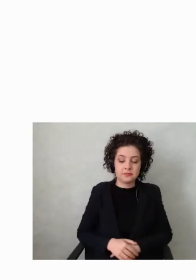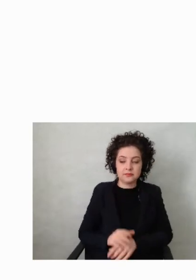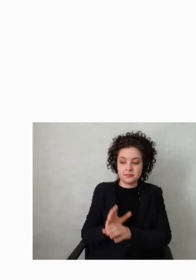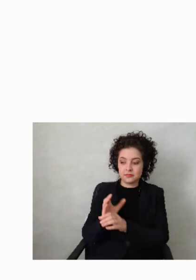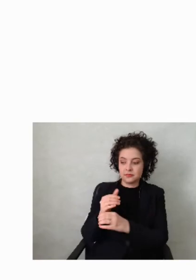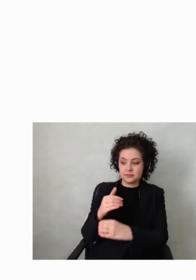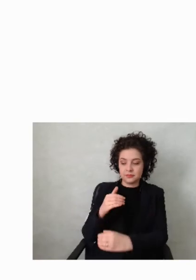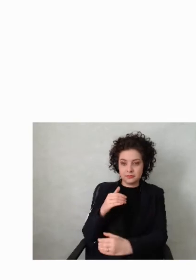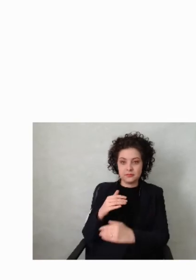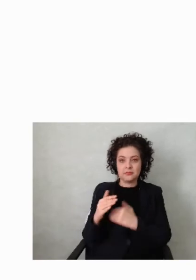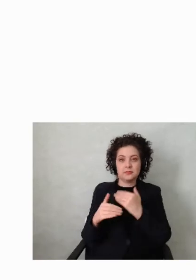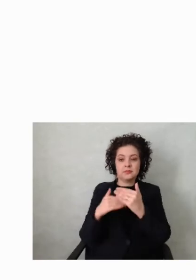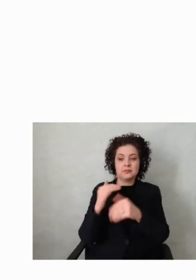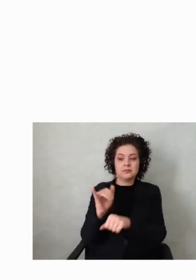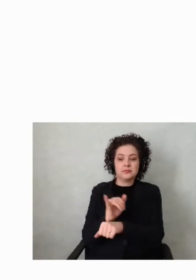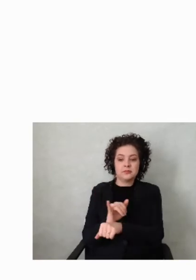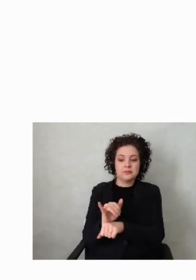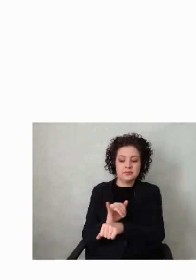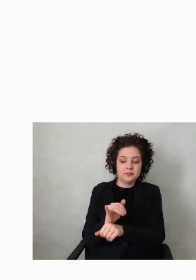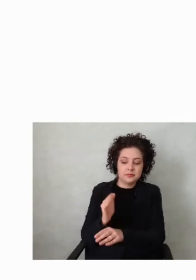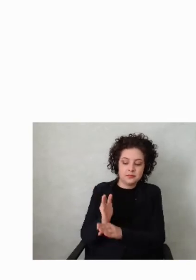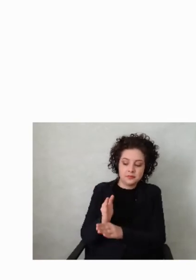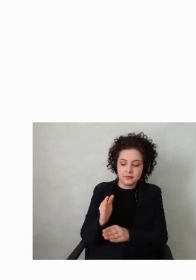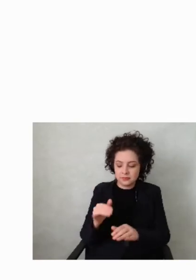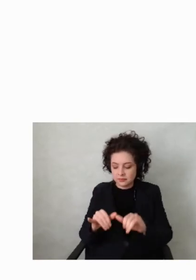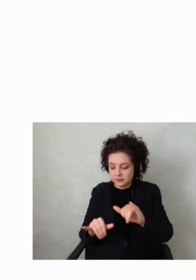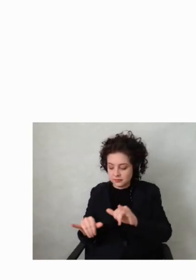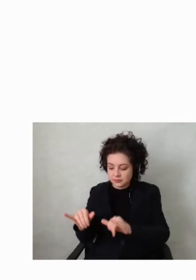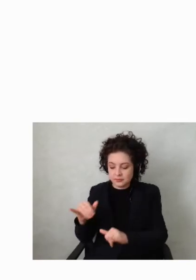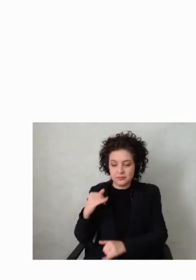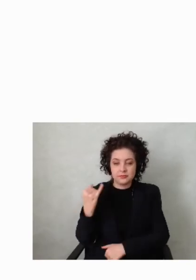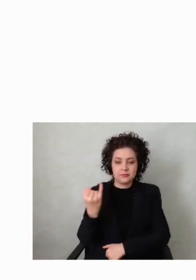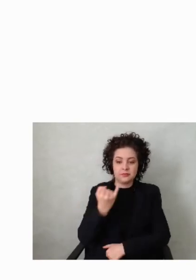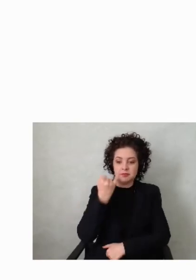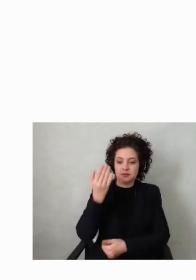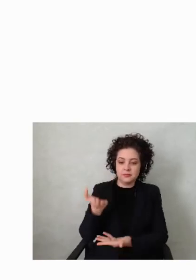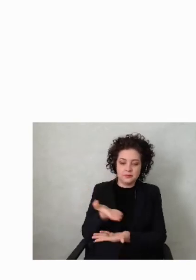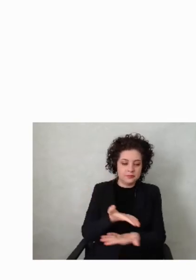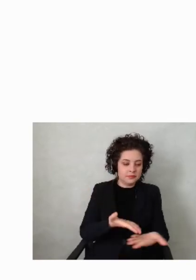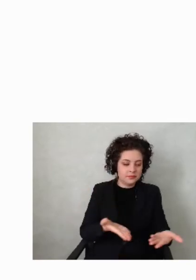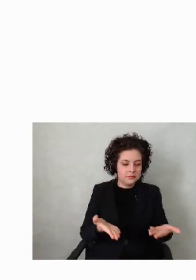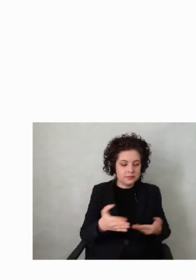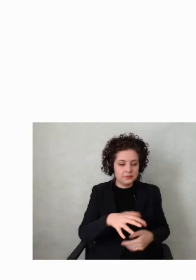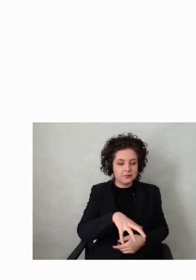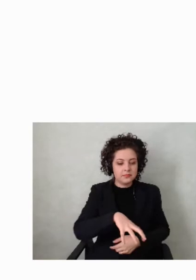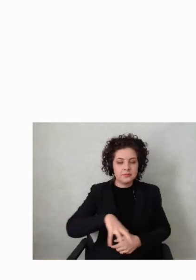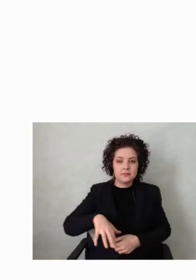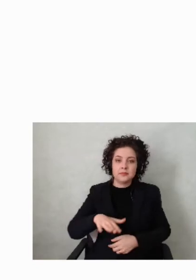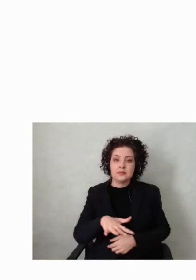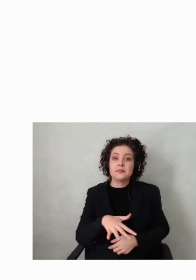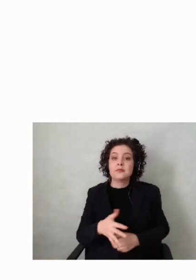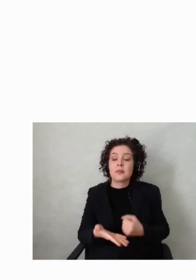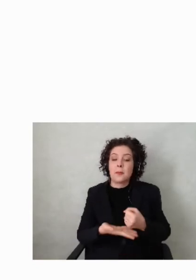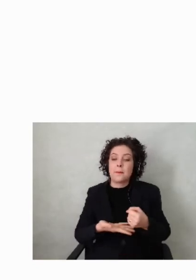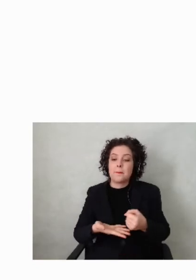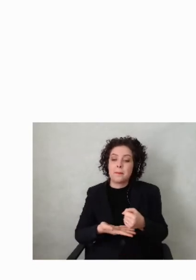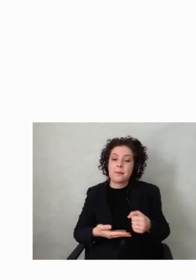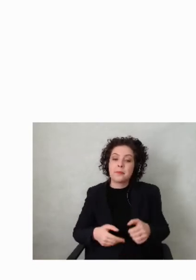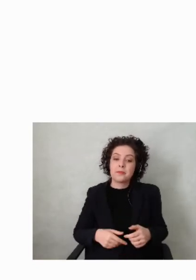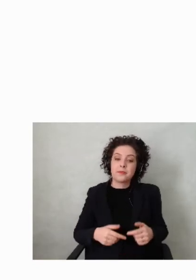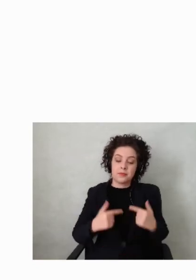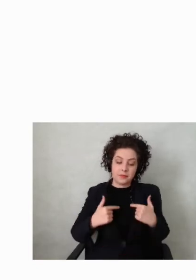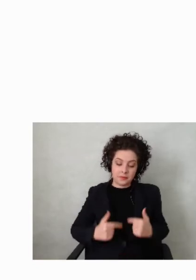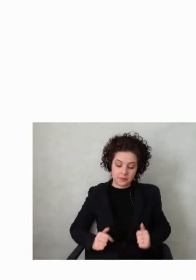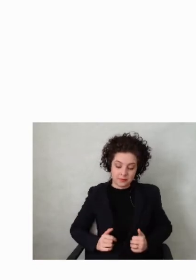de estratégias diagnósticas, em que é fundamental a articulação em todo o setor de área básica. Então, uma unidade de diagnóstico molecular,